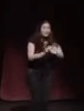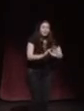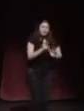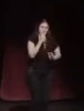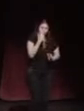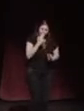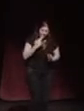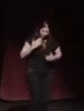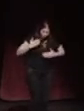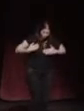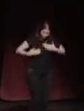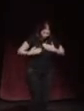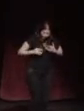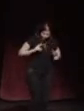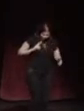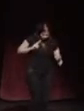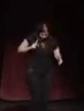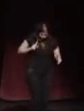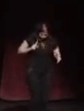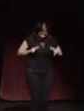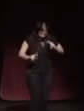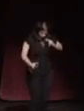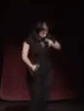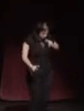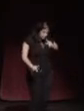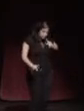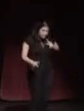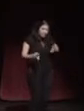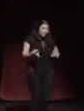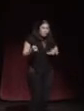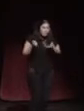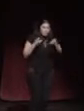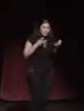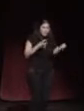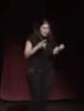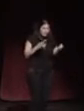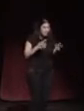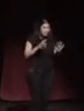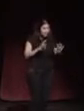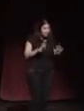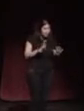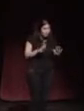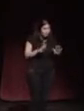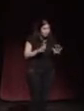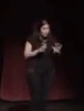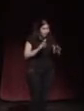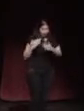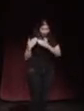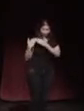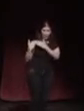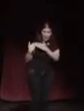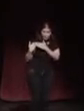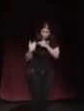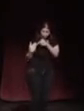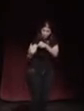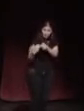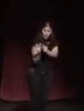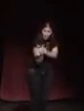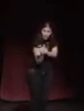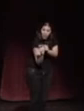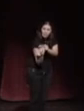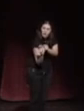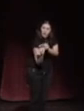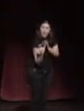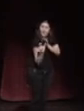Normalmente seria uma função da palavra, né, a partir do momento que a gente